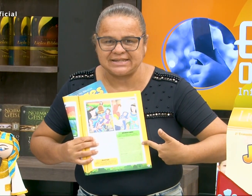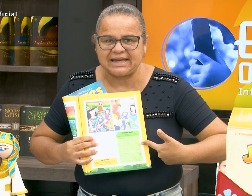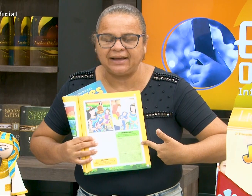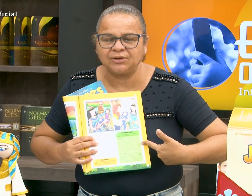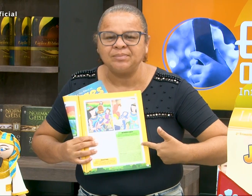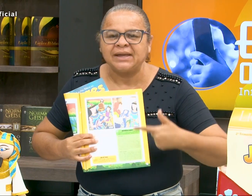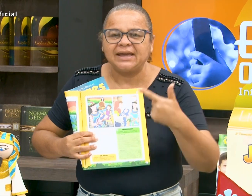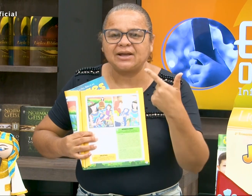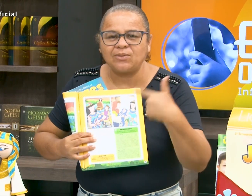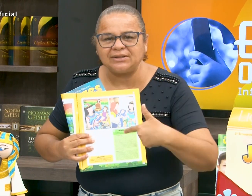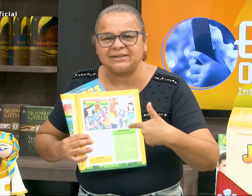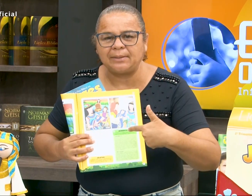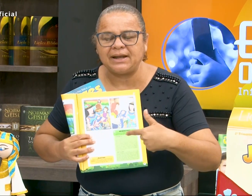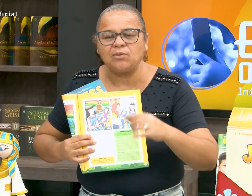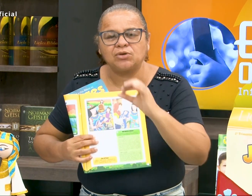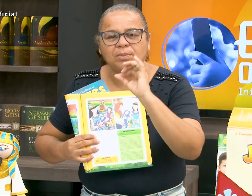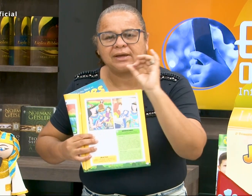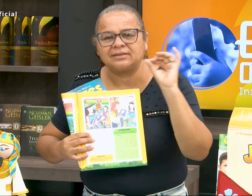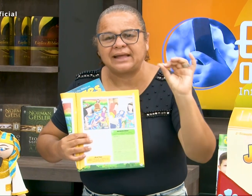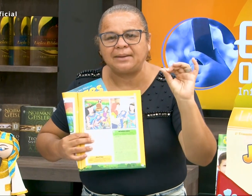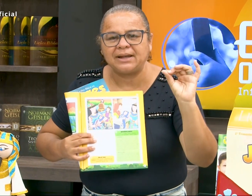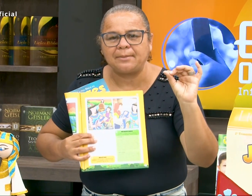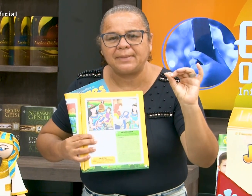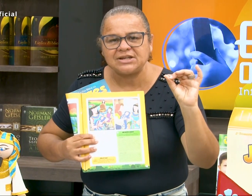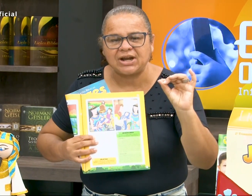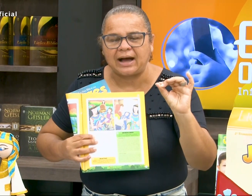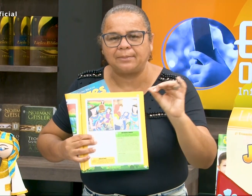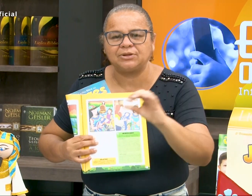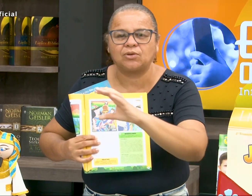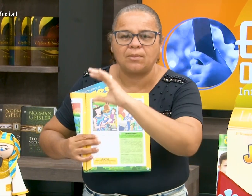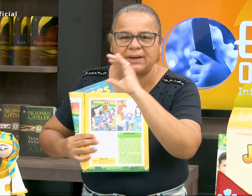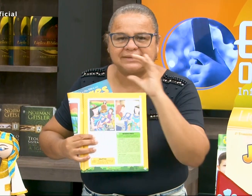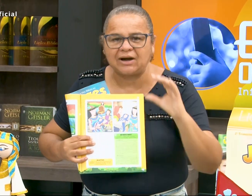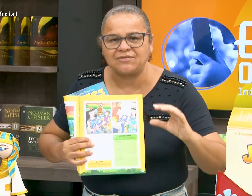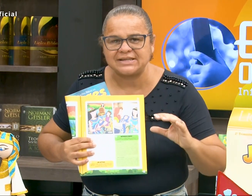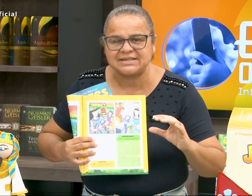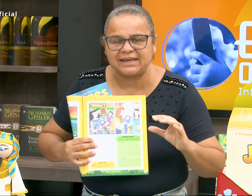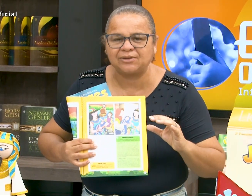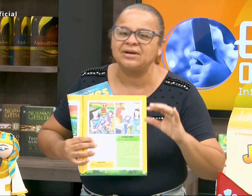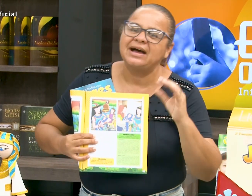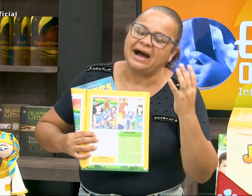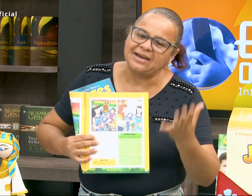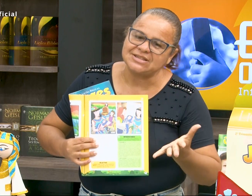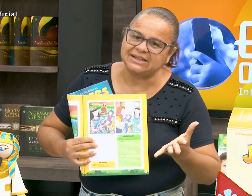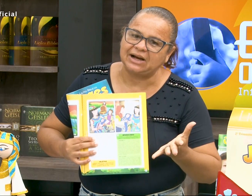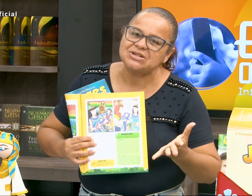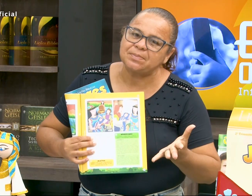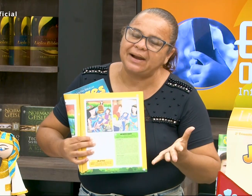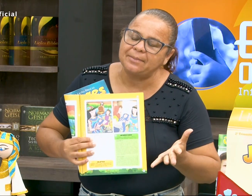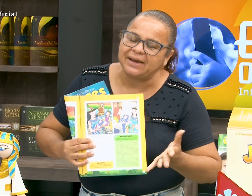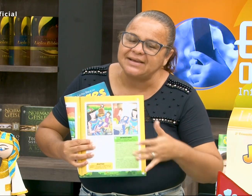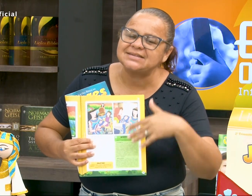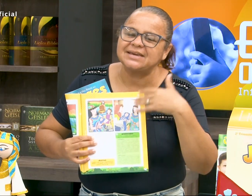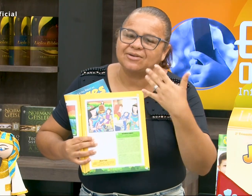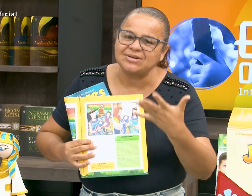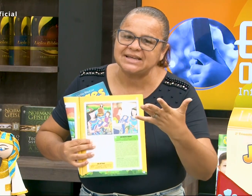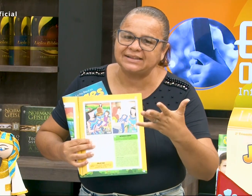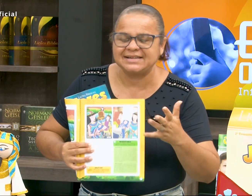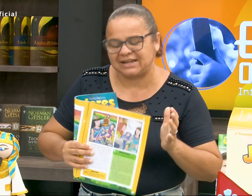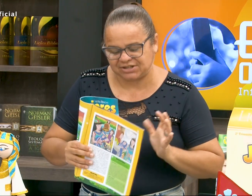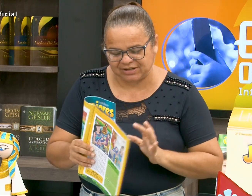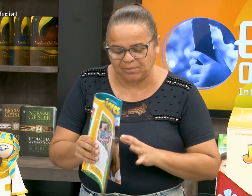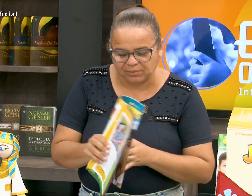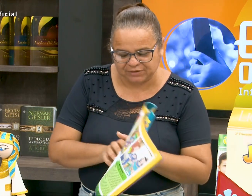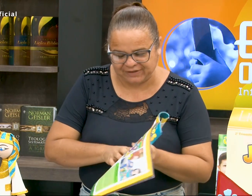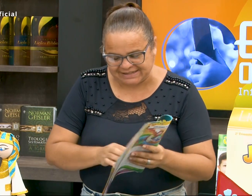gente, tá certo? E quando terminar, o grupo que terminar mais rápido, completar o versículo, aí você dá os parabéns e com